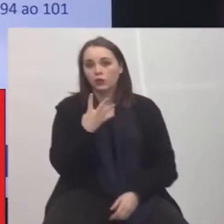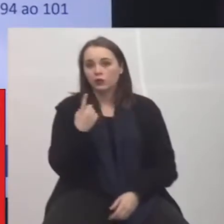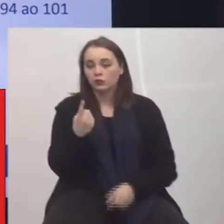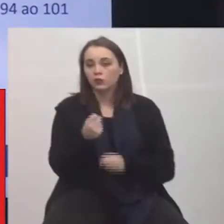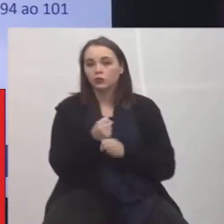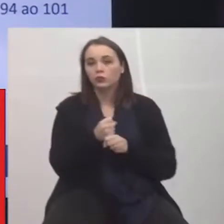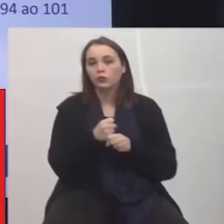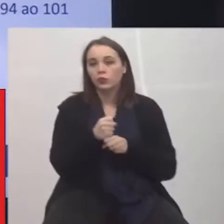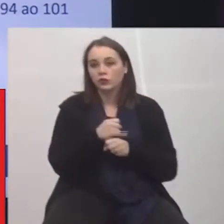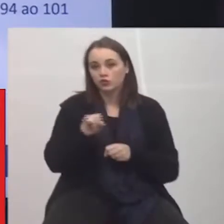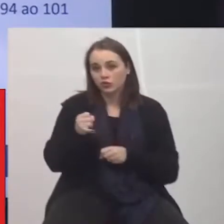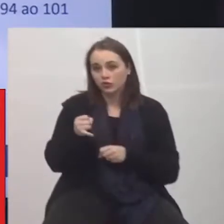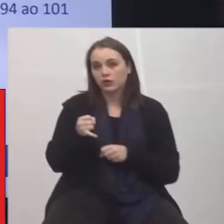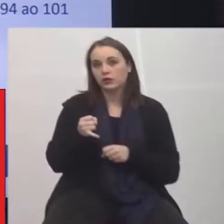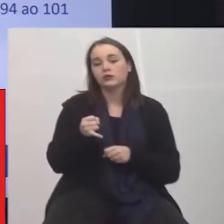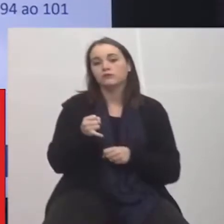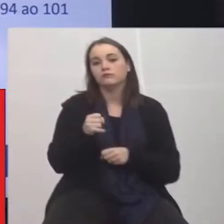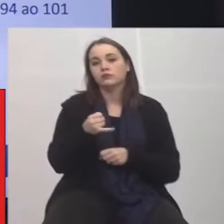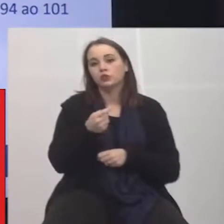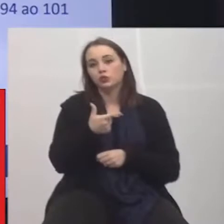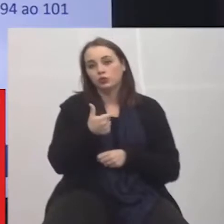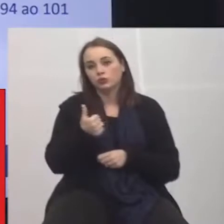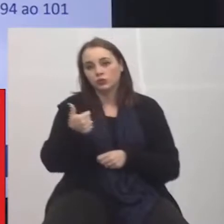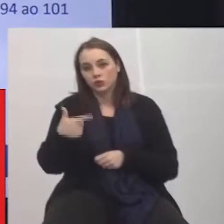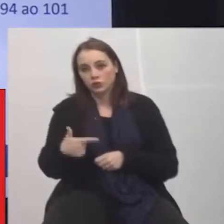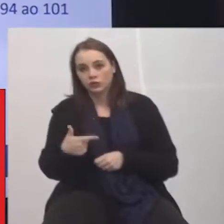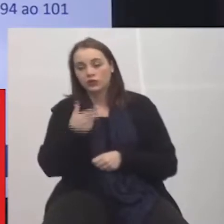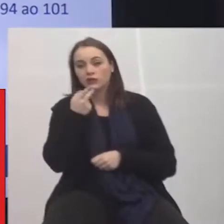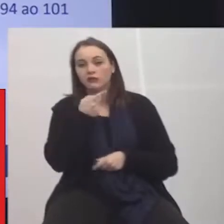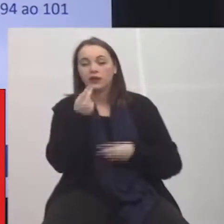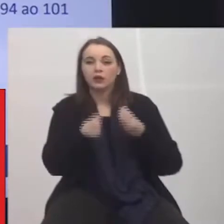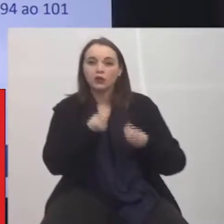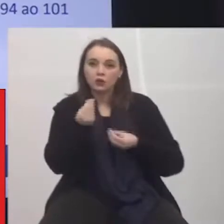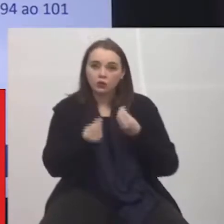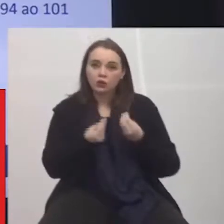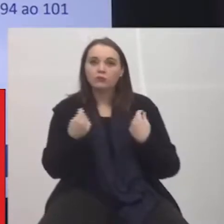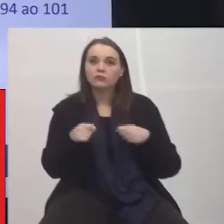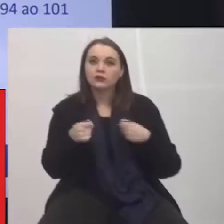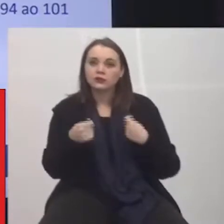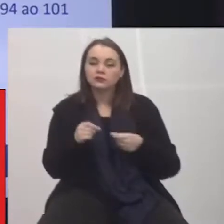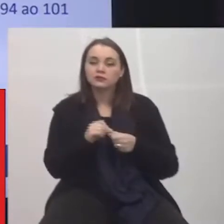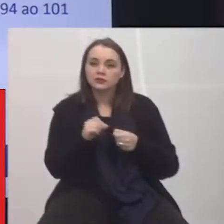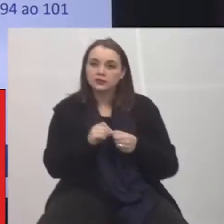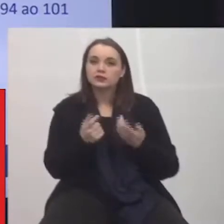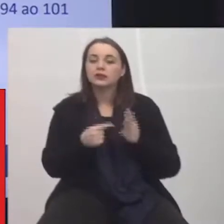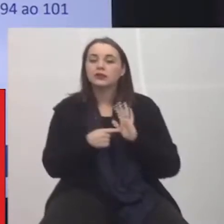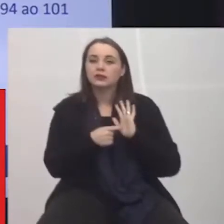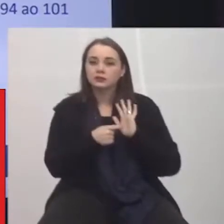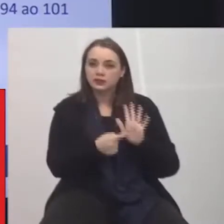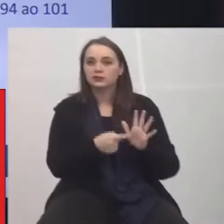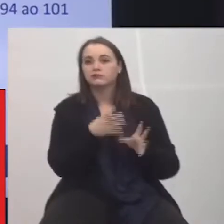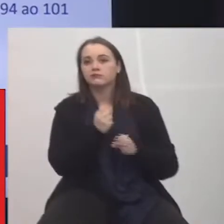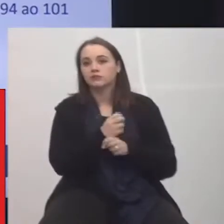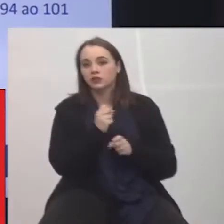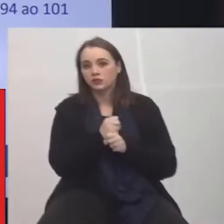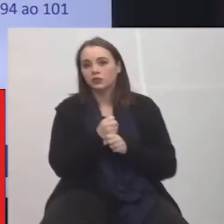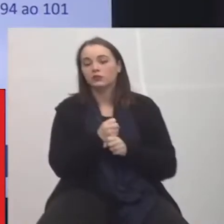de 2012, que ela regulamenta a maneira e como deve se proceder à prestação de